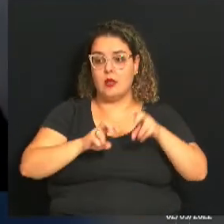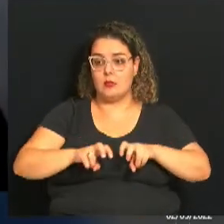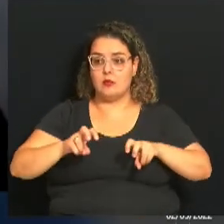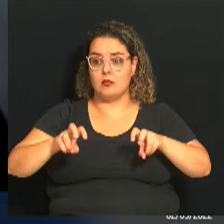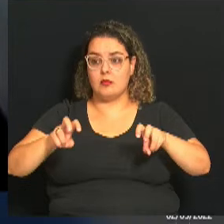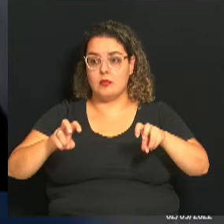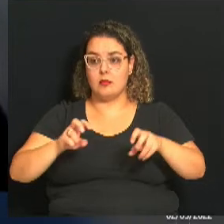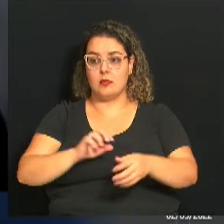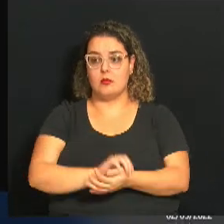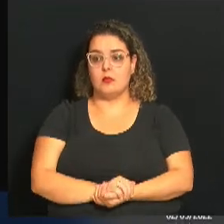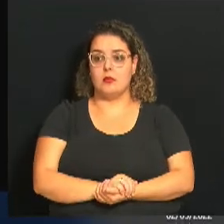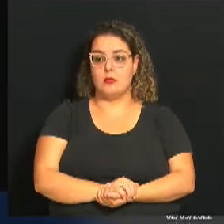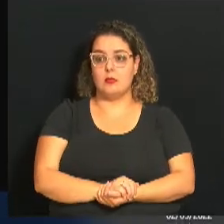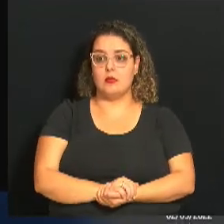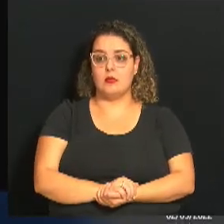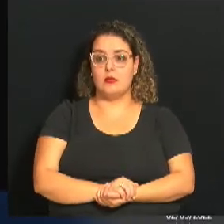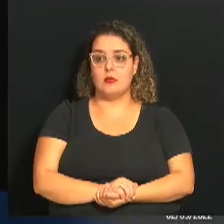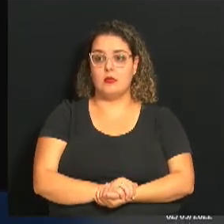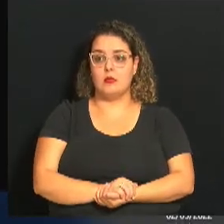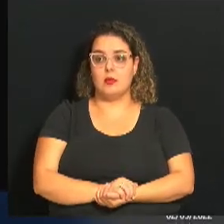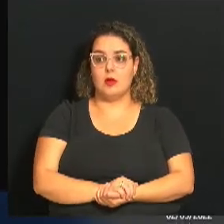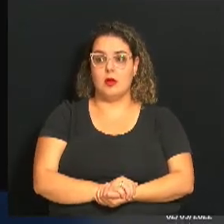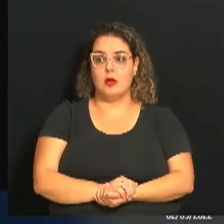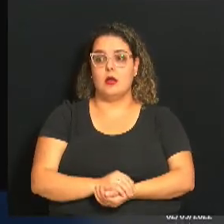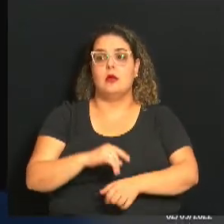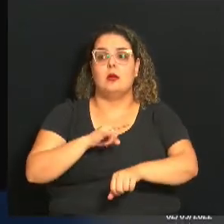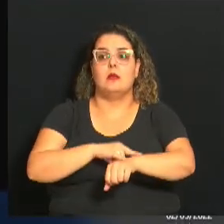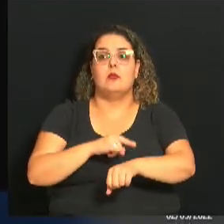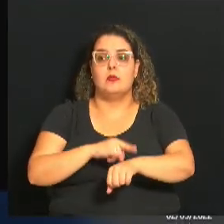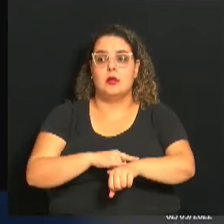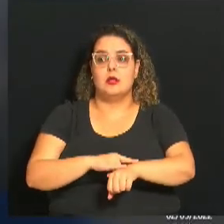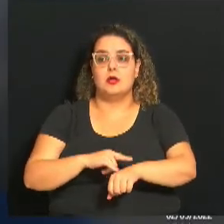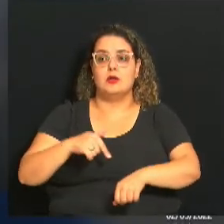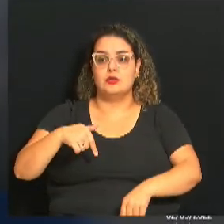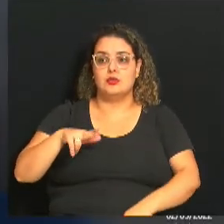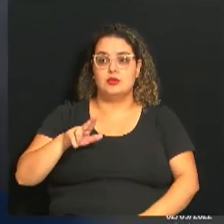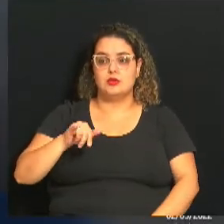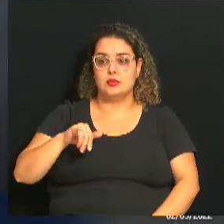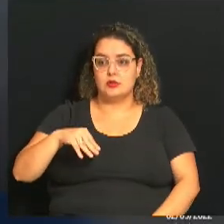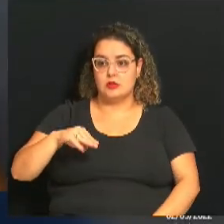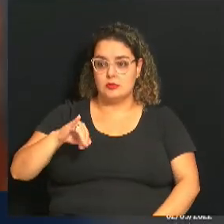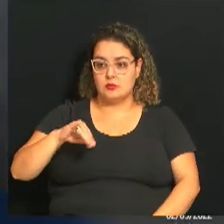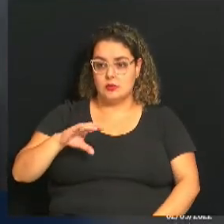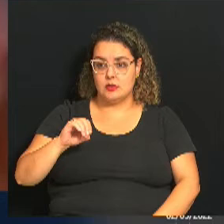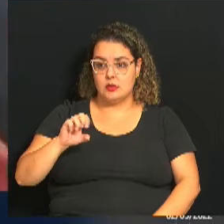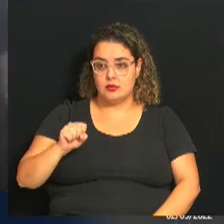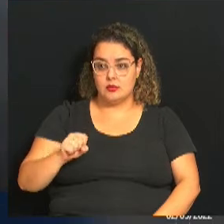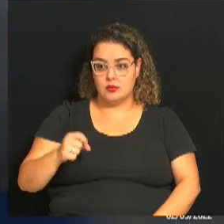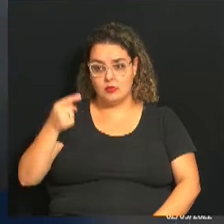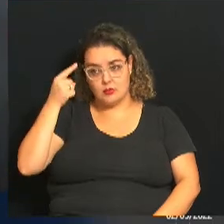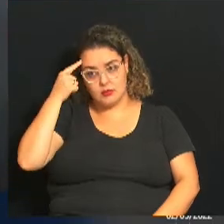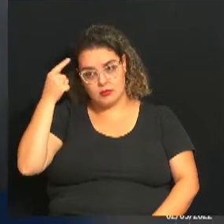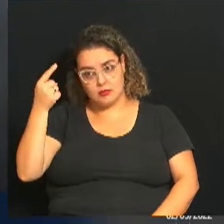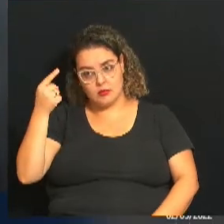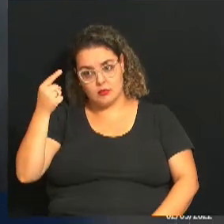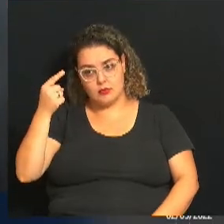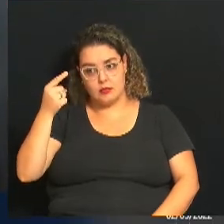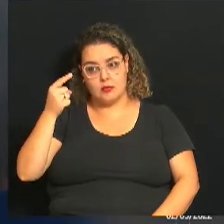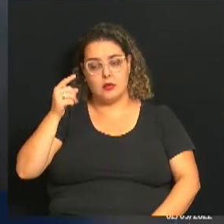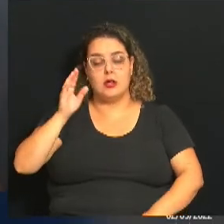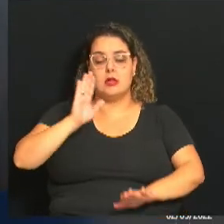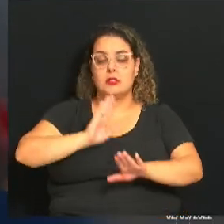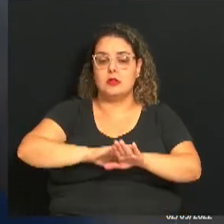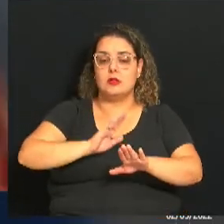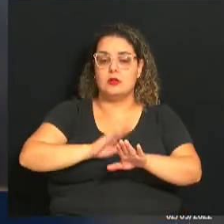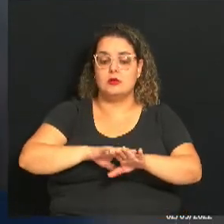colocando banheiros químicos. A ideia é que essas ações elas não fiquem desarticuladas, né,